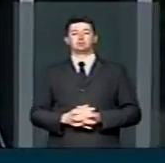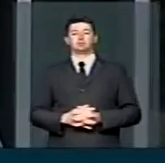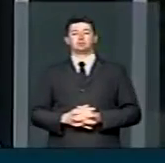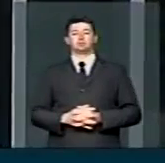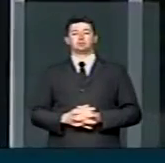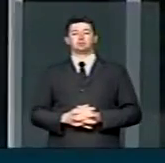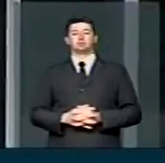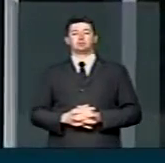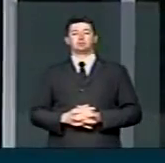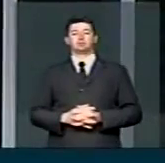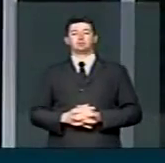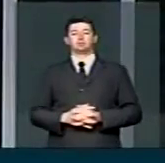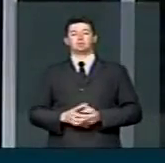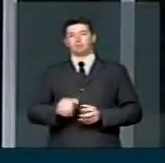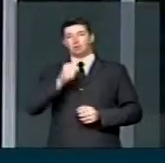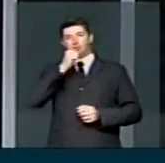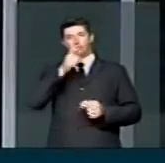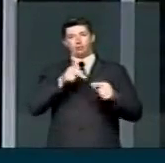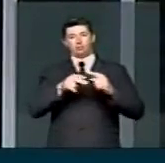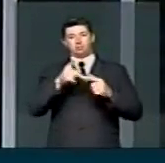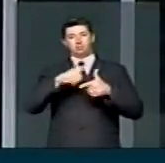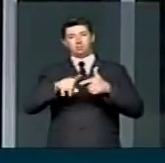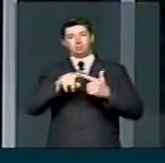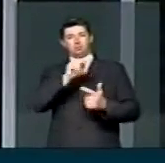acompanha a nossa sessão,